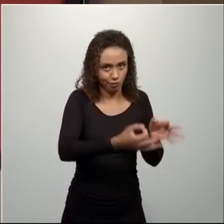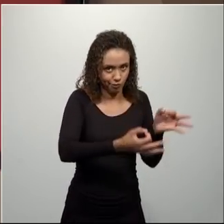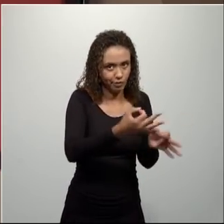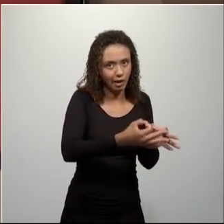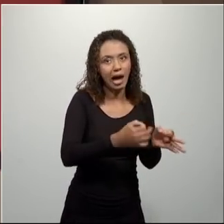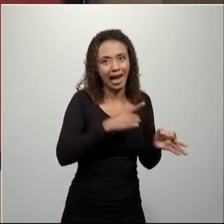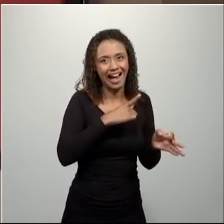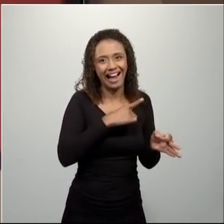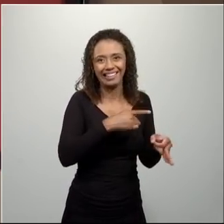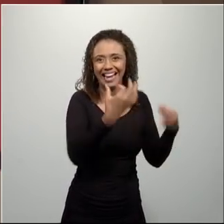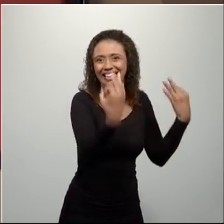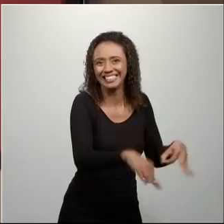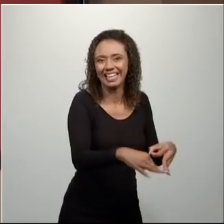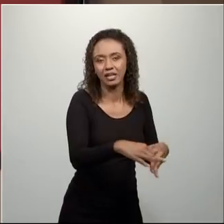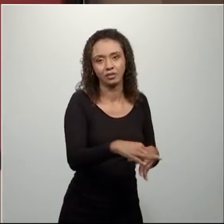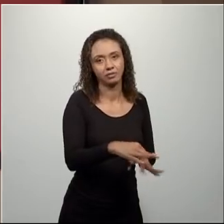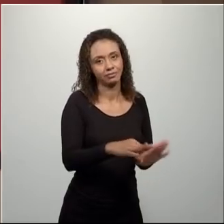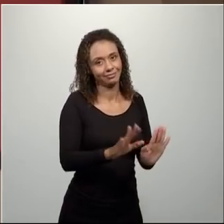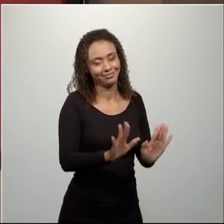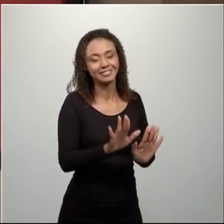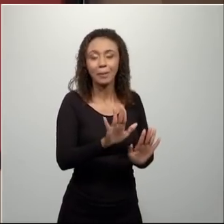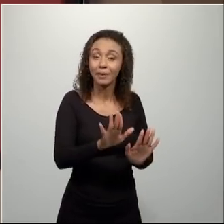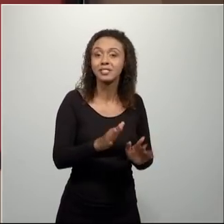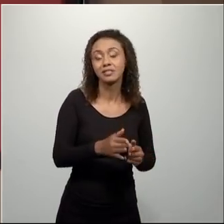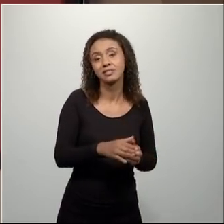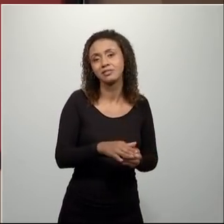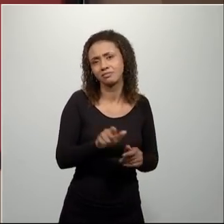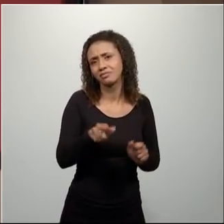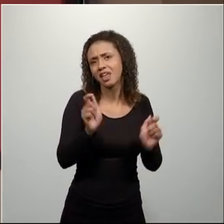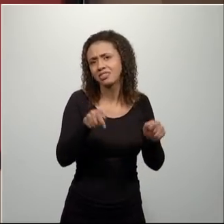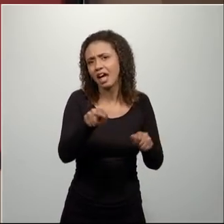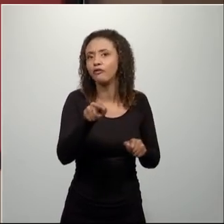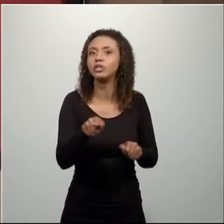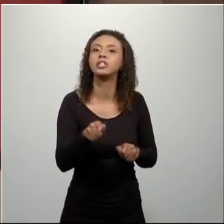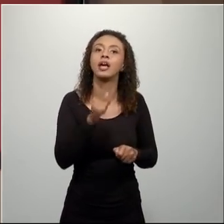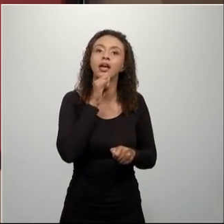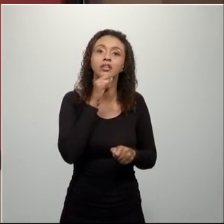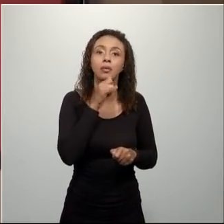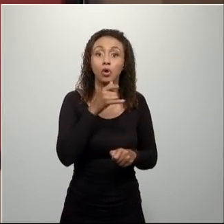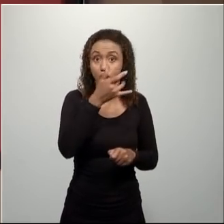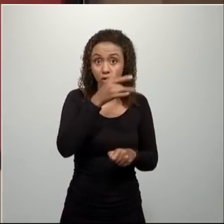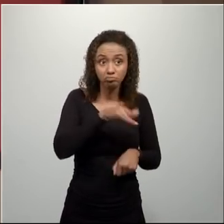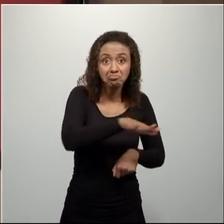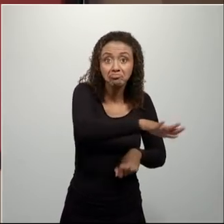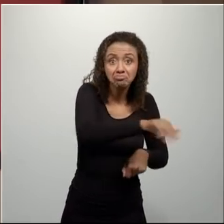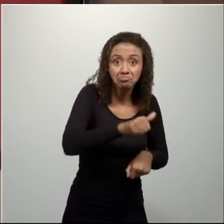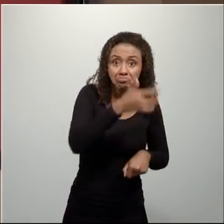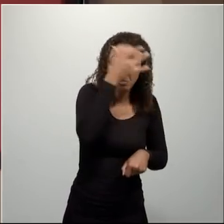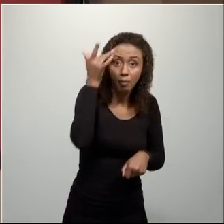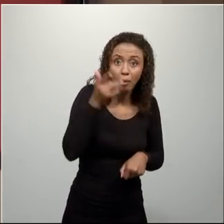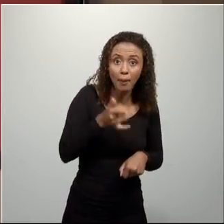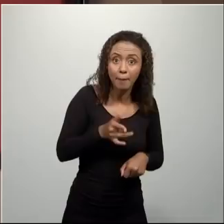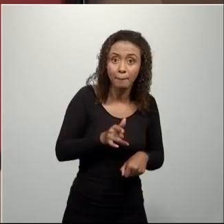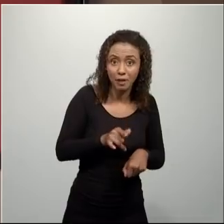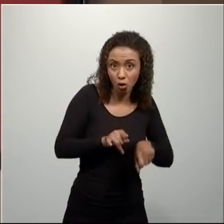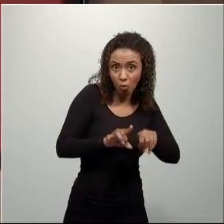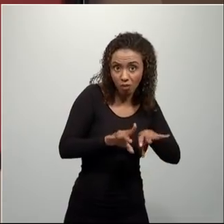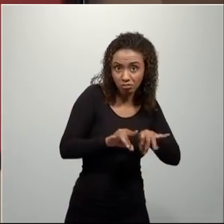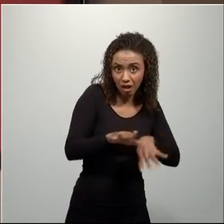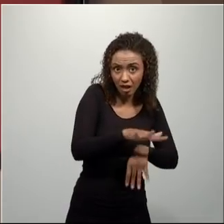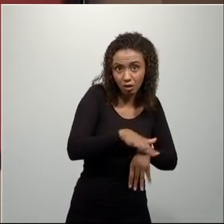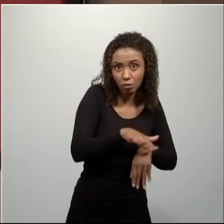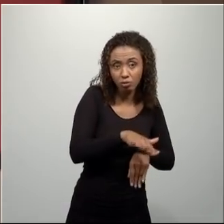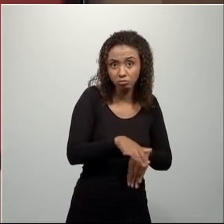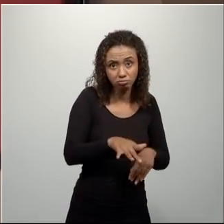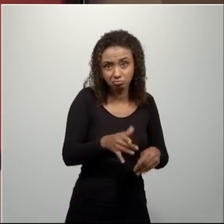não faria sentido a esse tipo de coisa só chamar um técnico que ele vai falar que não faz sentido processual você eu vou se for